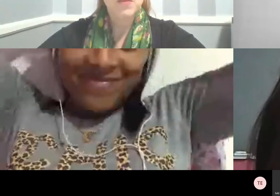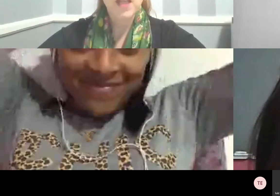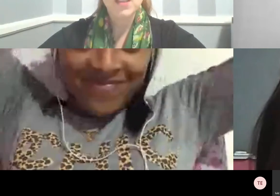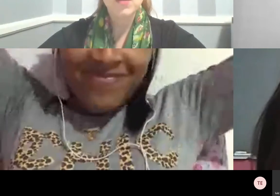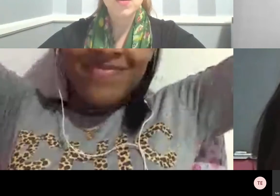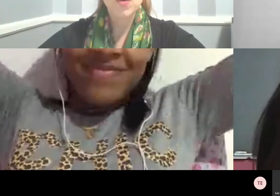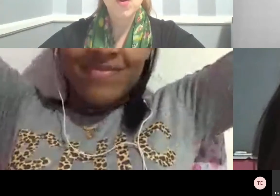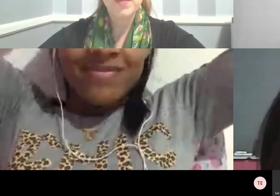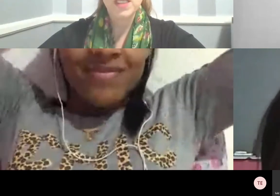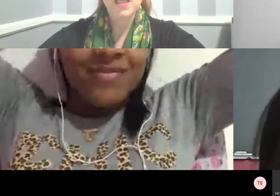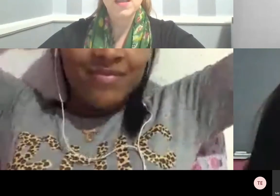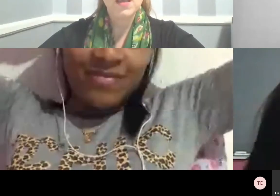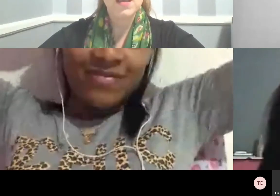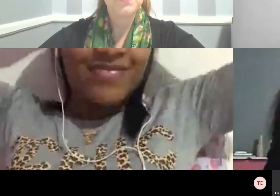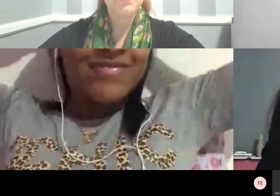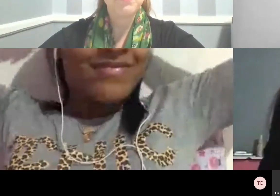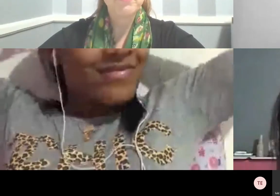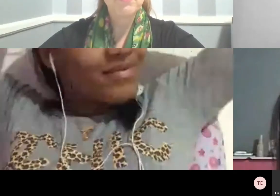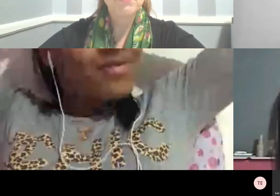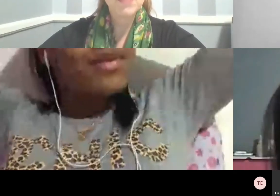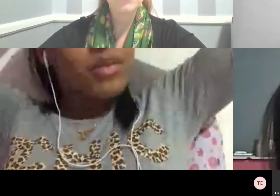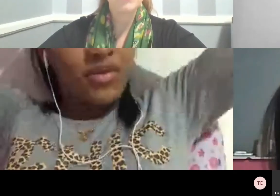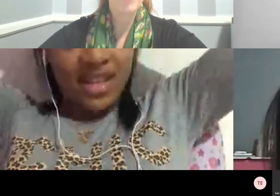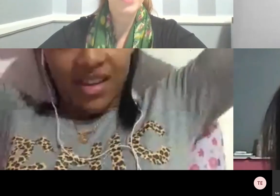nós estávamos falando sobre